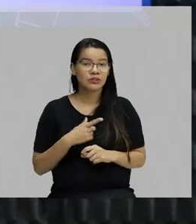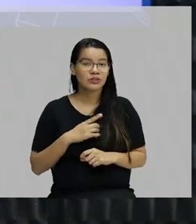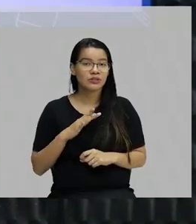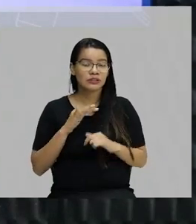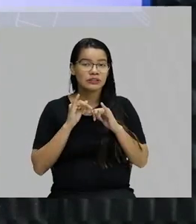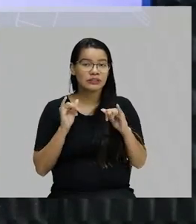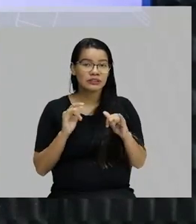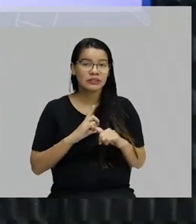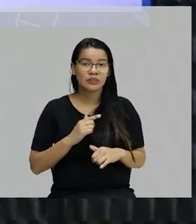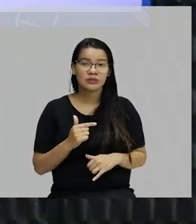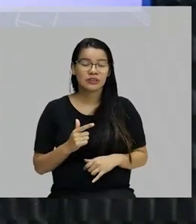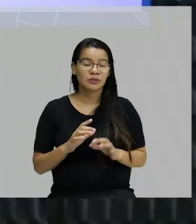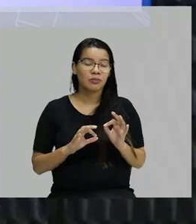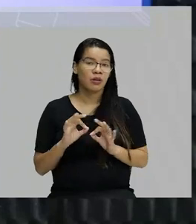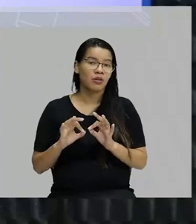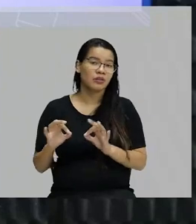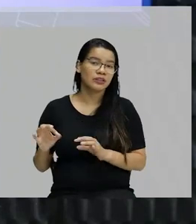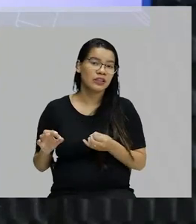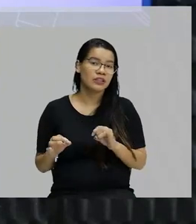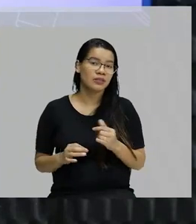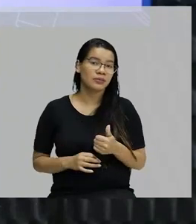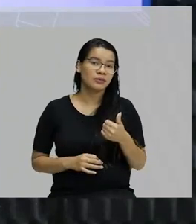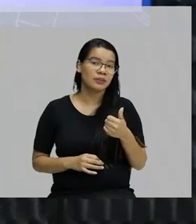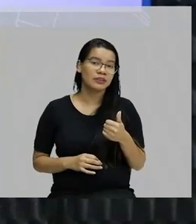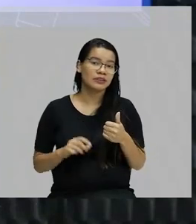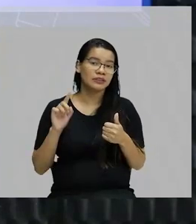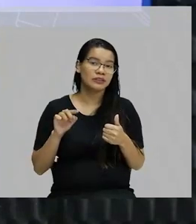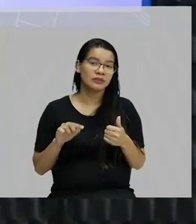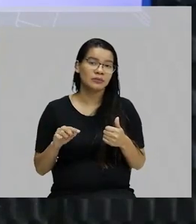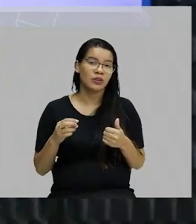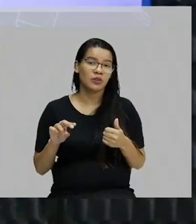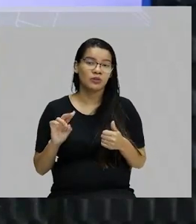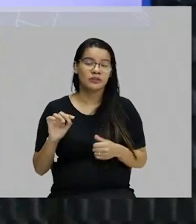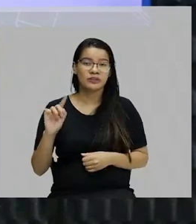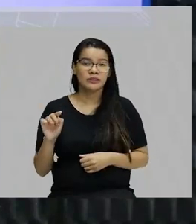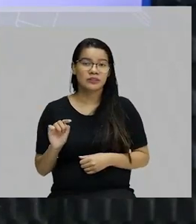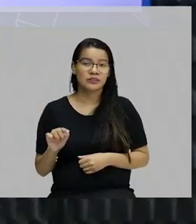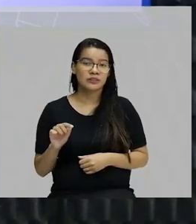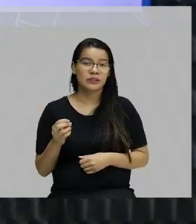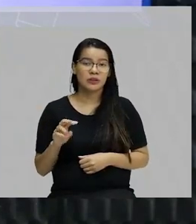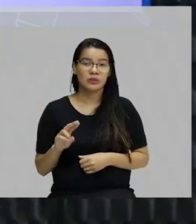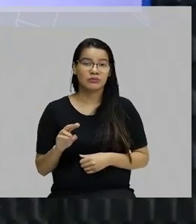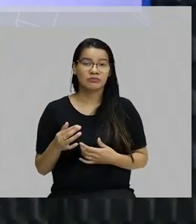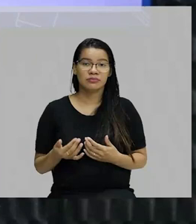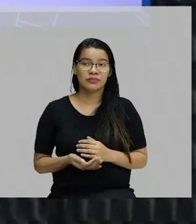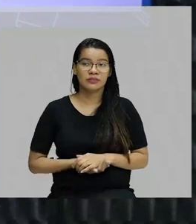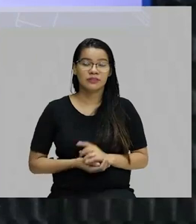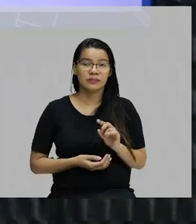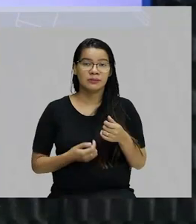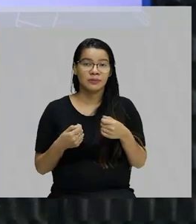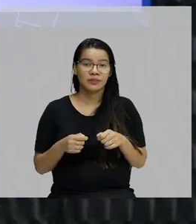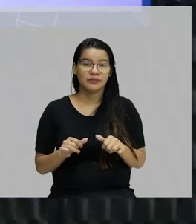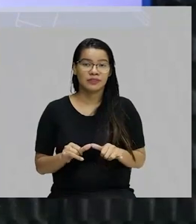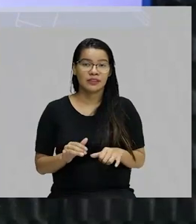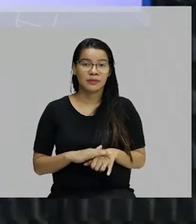então não existe uma ordem se eu coloco primeiro de exclamação ou de interrogação ou de interrogação primeiro né Vocês podem